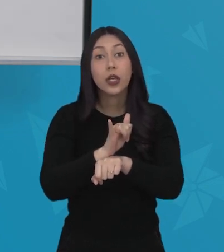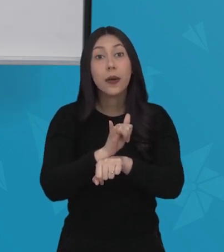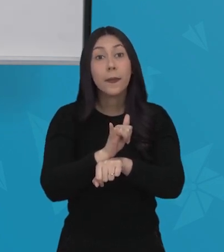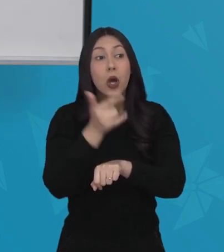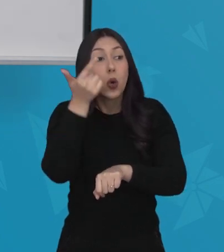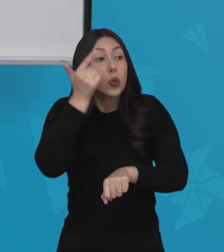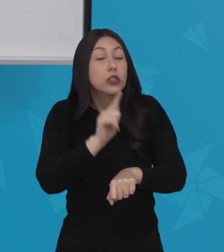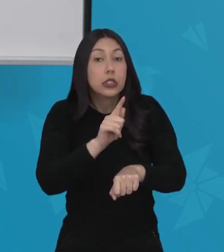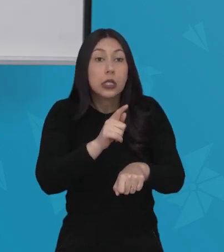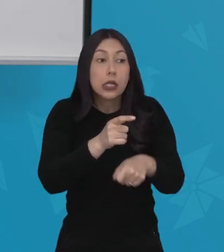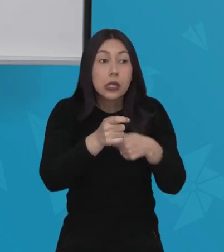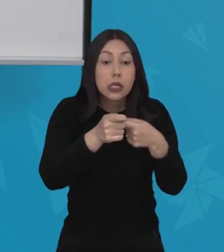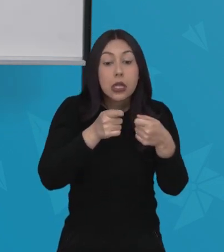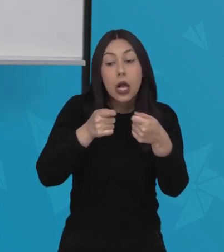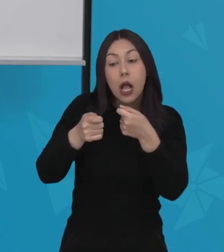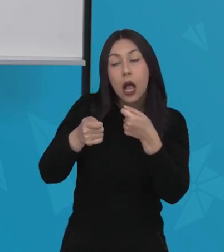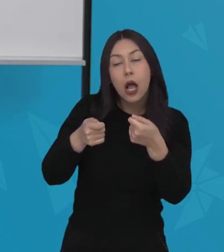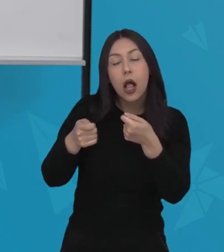conseguir abordar